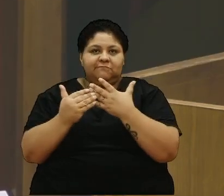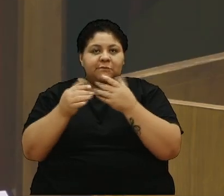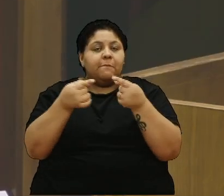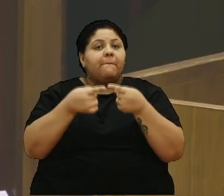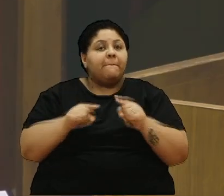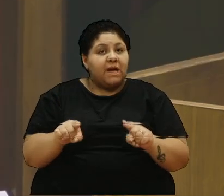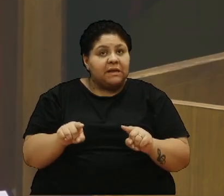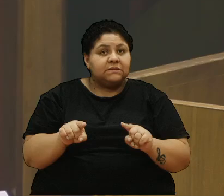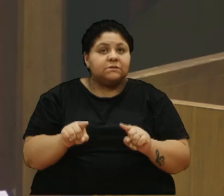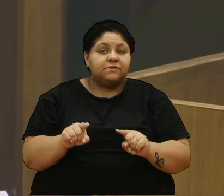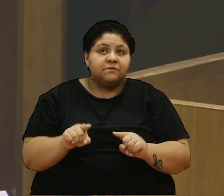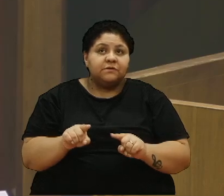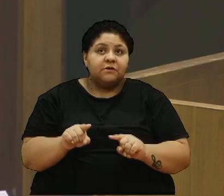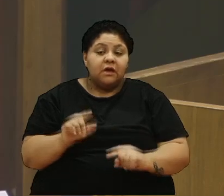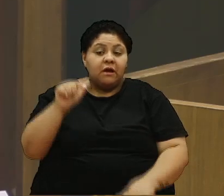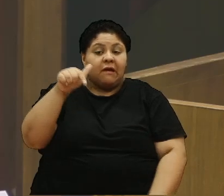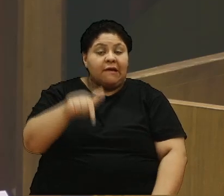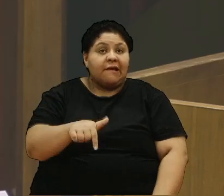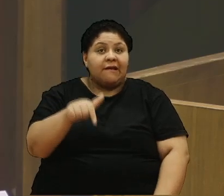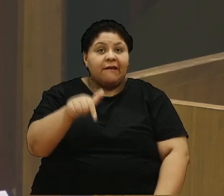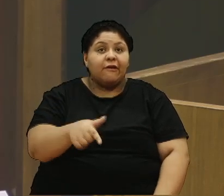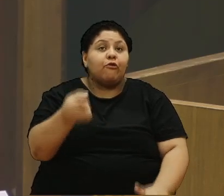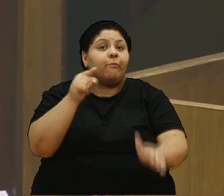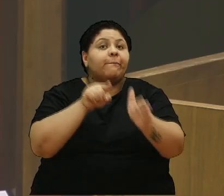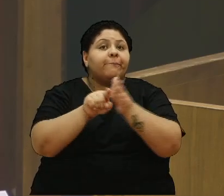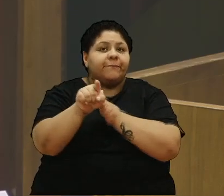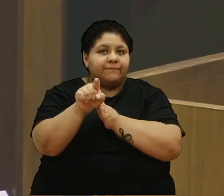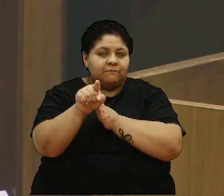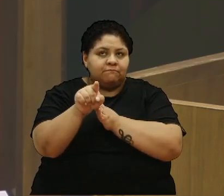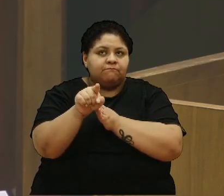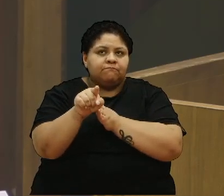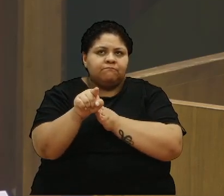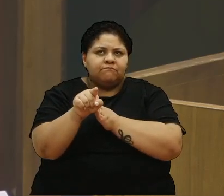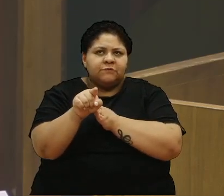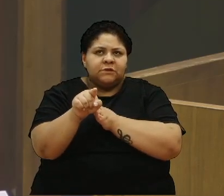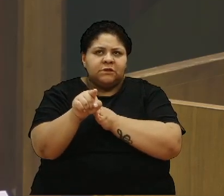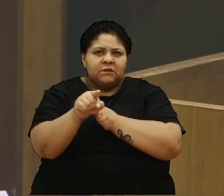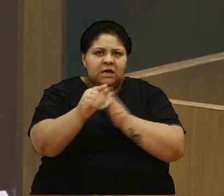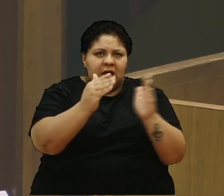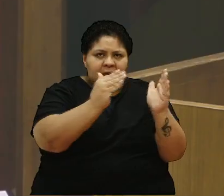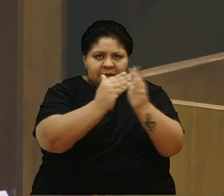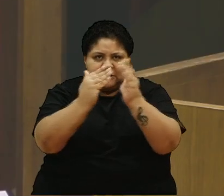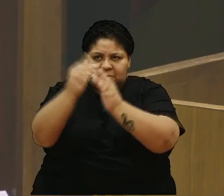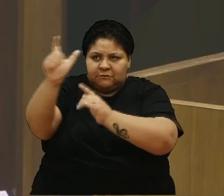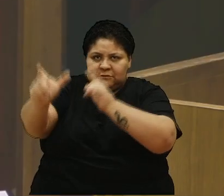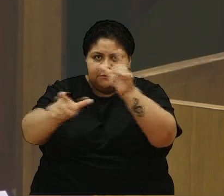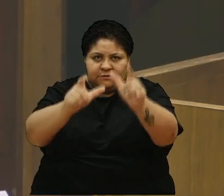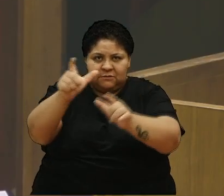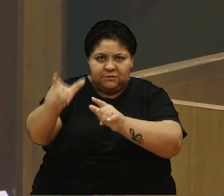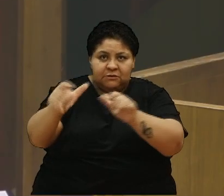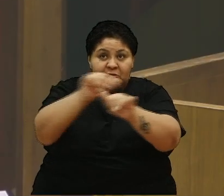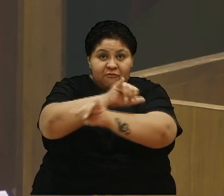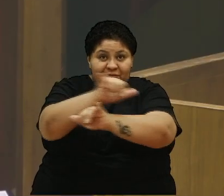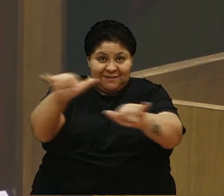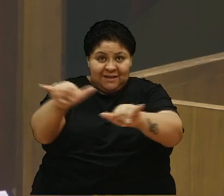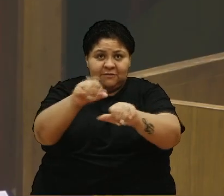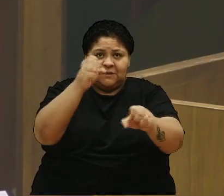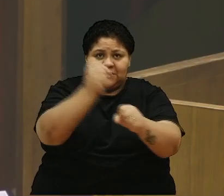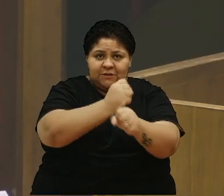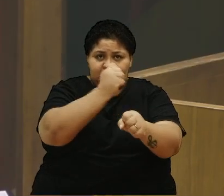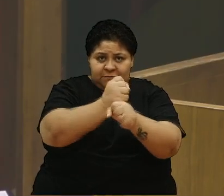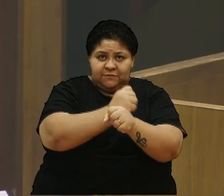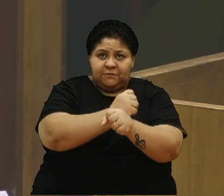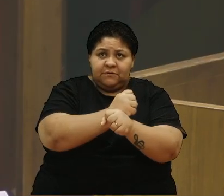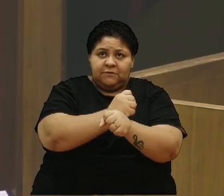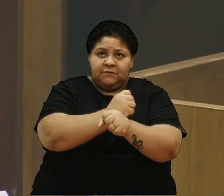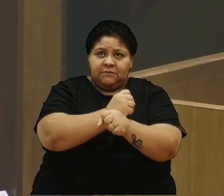entanto, aqui eu faço uma pergunta. Os moradores são avisados das obras,